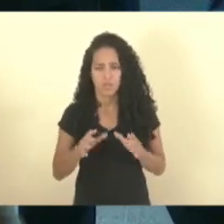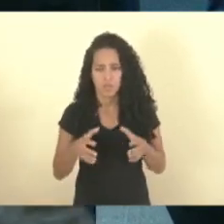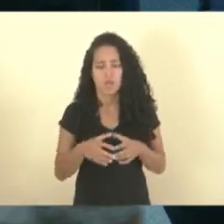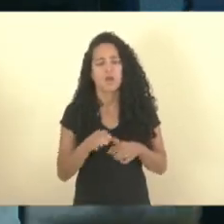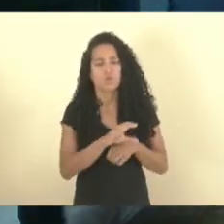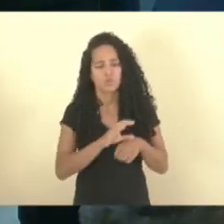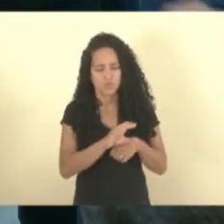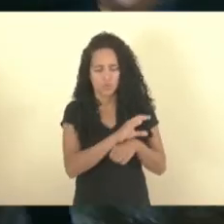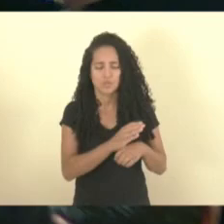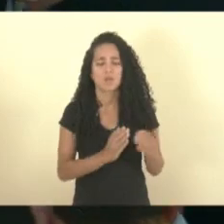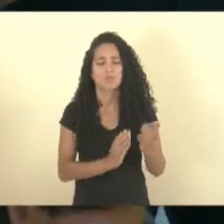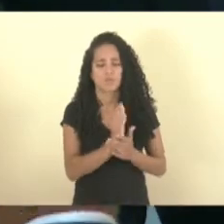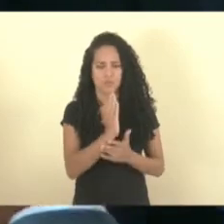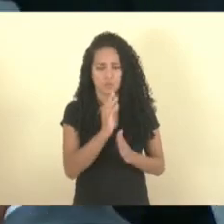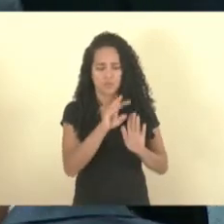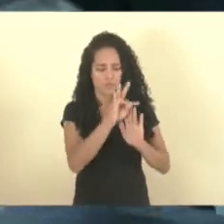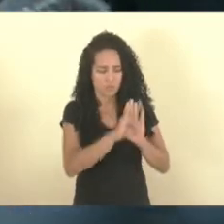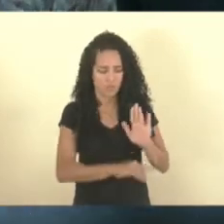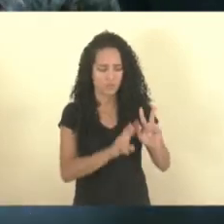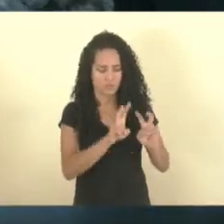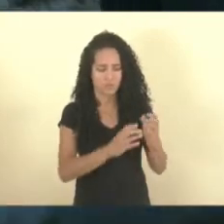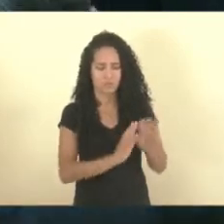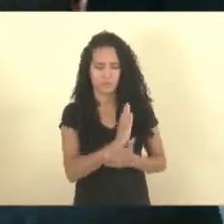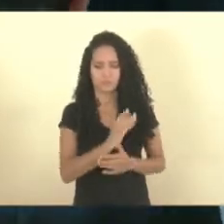constitucionalidade e aprovação da matéria.